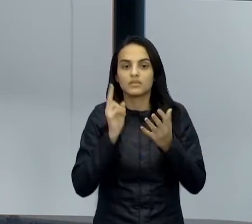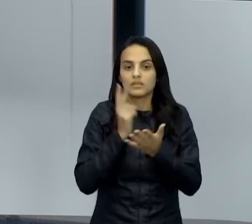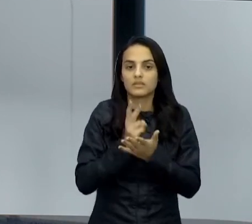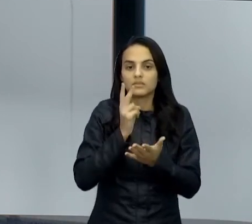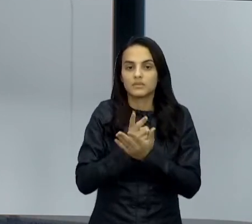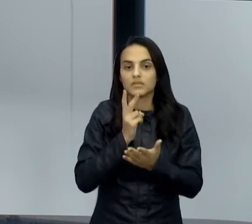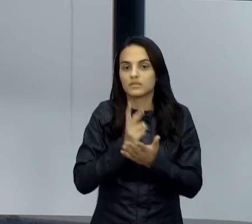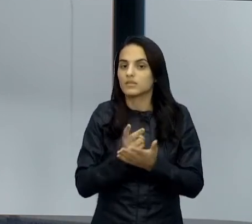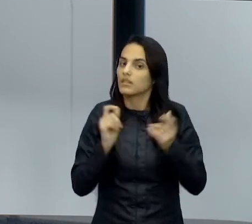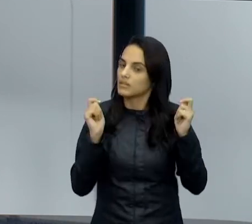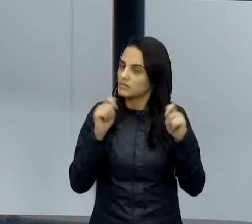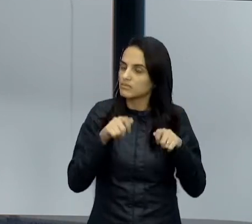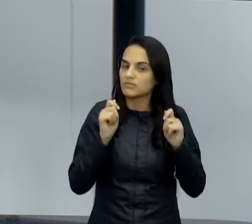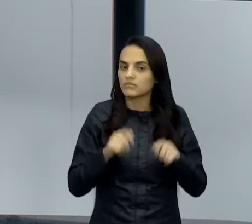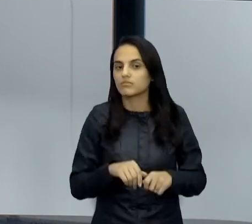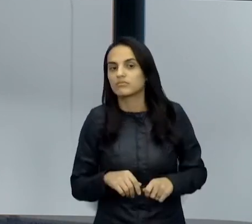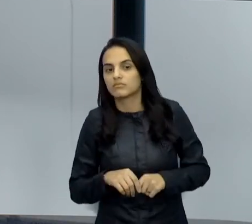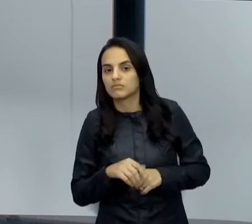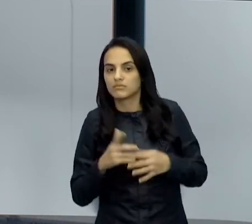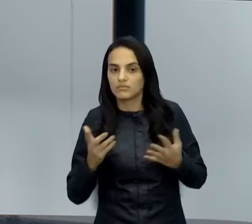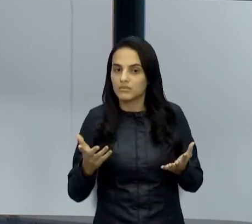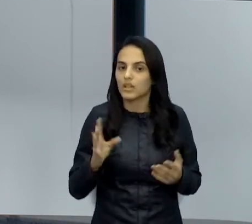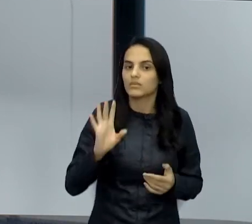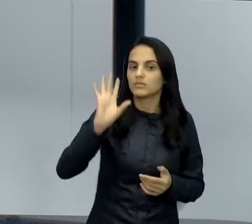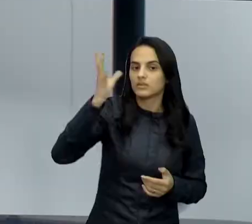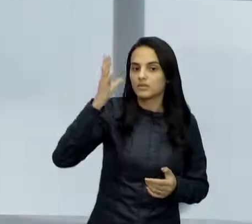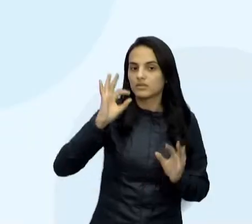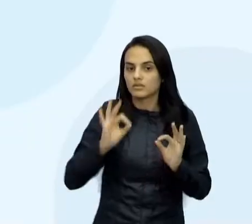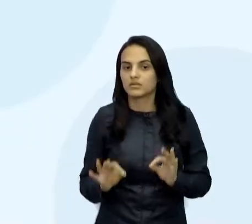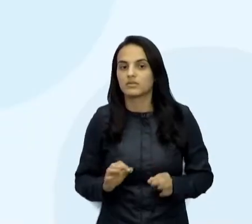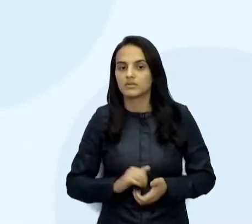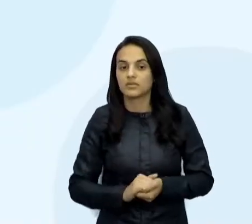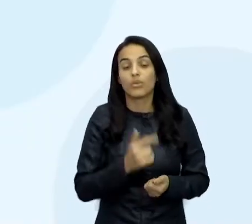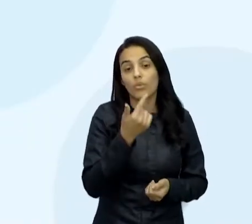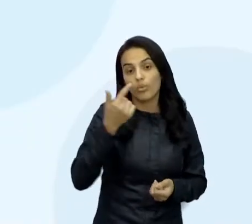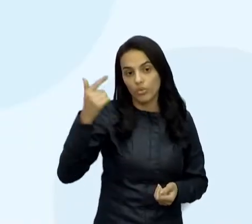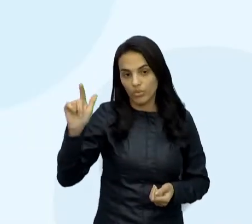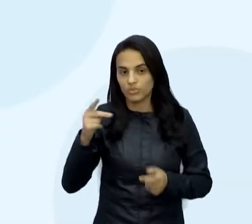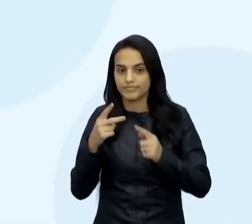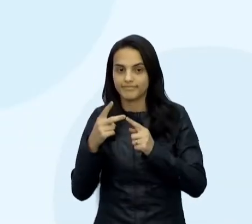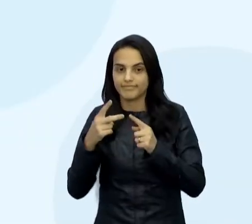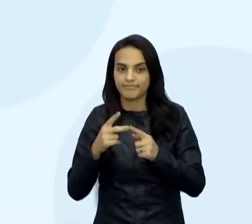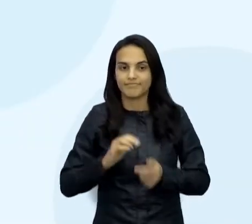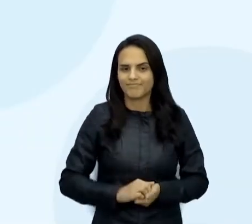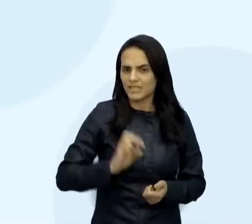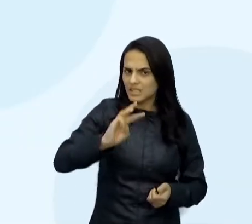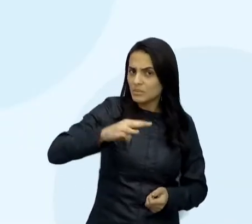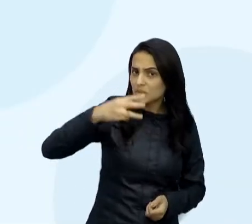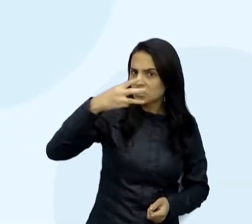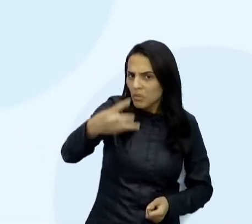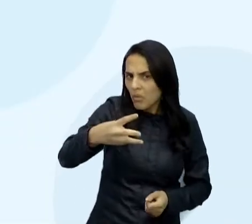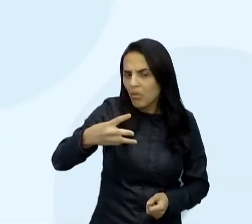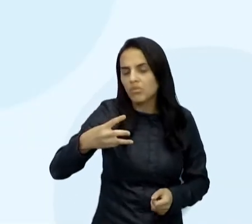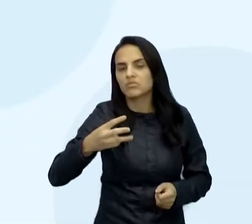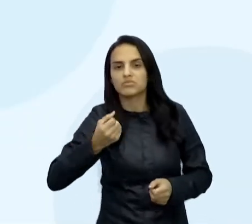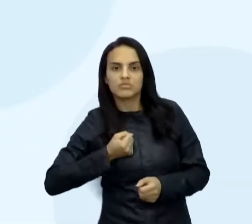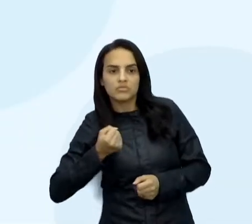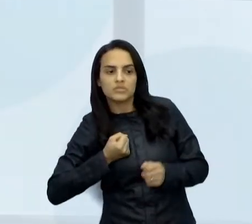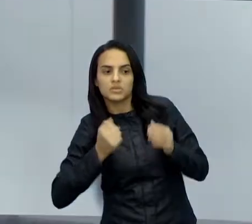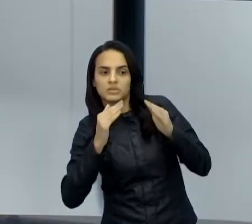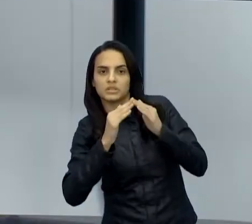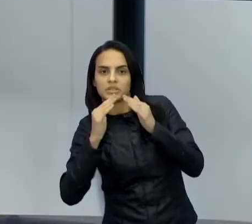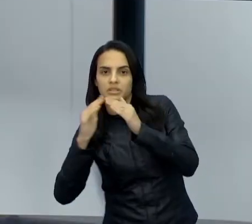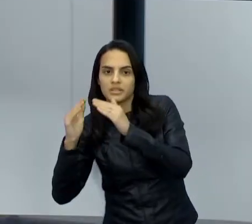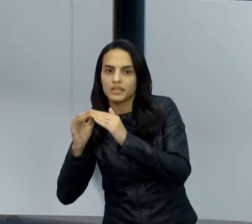todo, né? É uma hipótese. Será que foi isso que aconteceu? Outra hipótese. triplicou o número de residentes, porque para aumentar